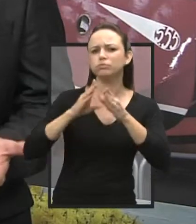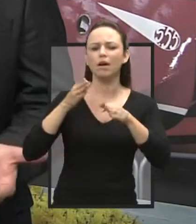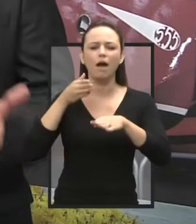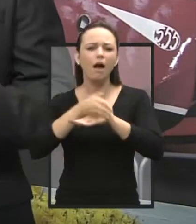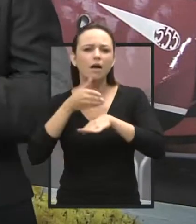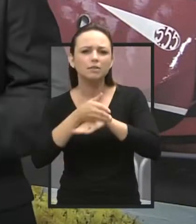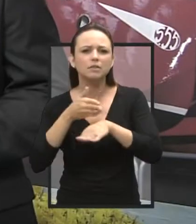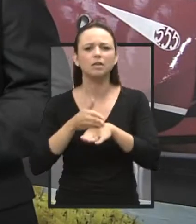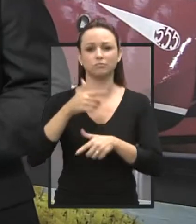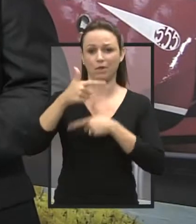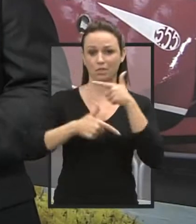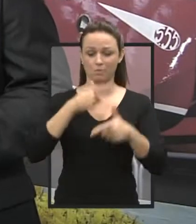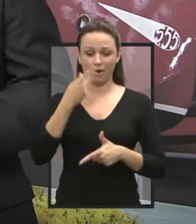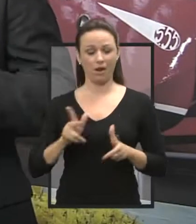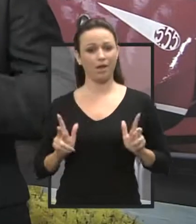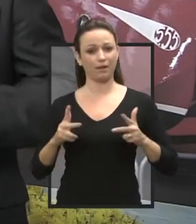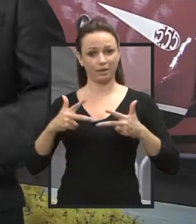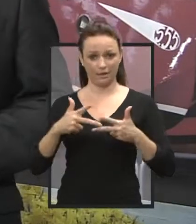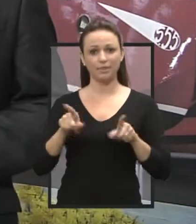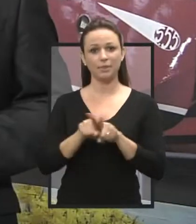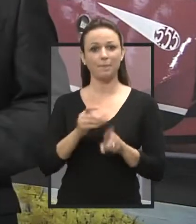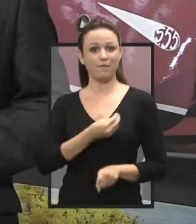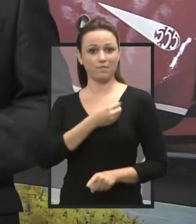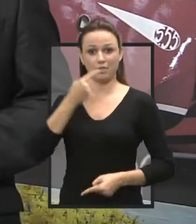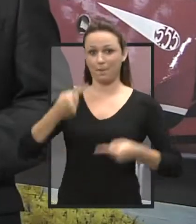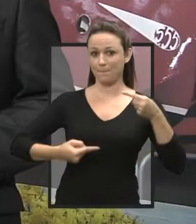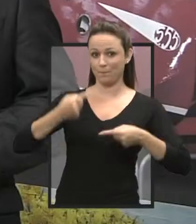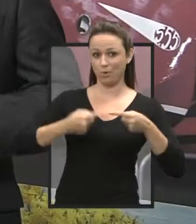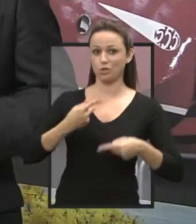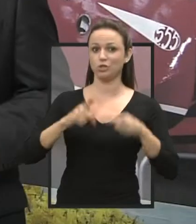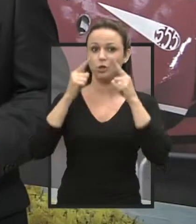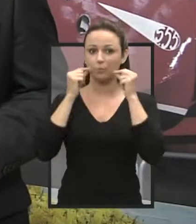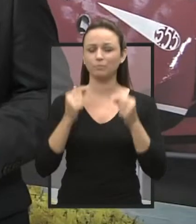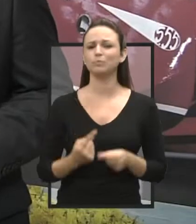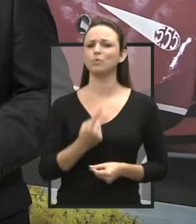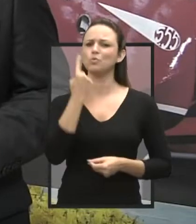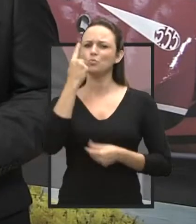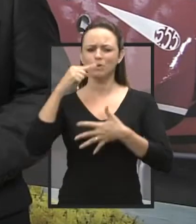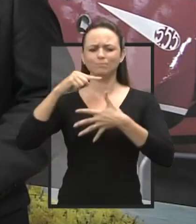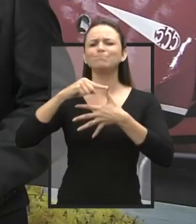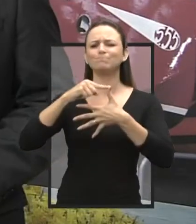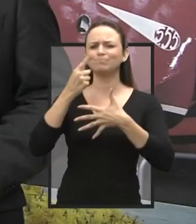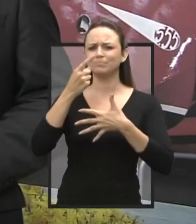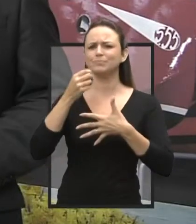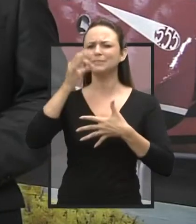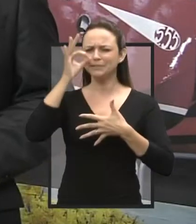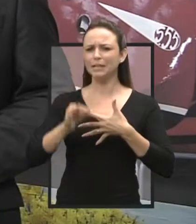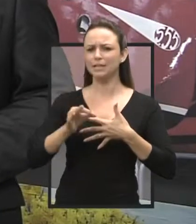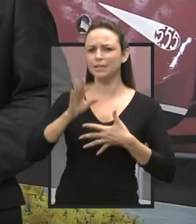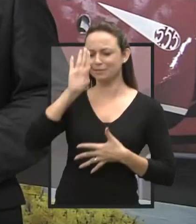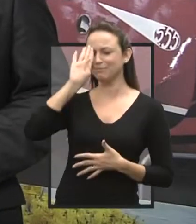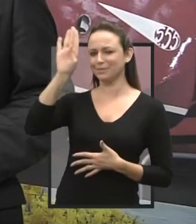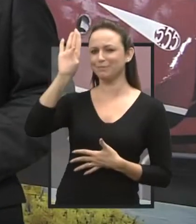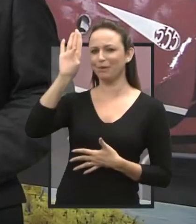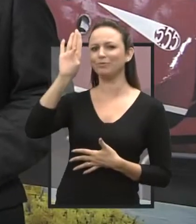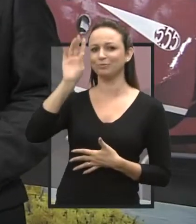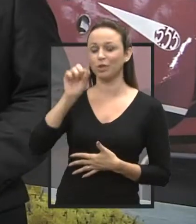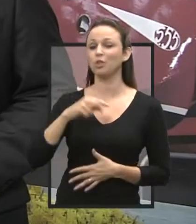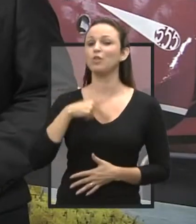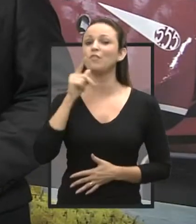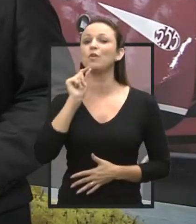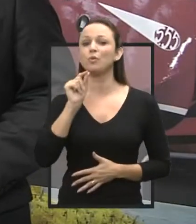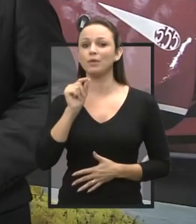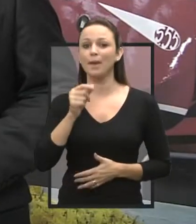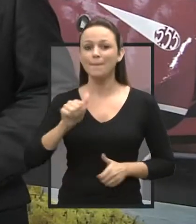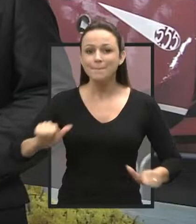acesso aos trabalhos da Câmara e à vida política jauense, uma com certeza não poderia ficar de fora. Eu estou